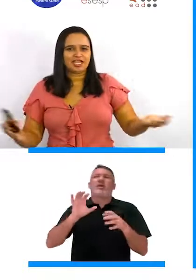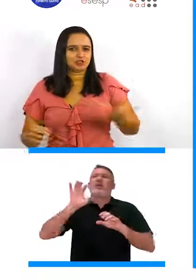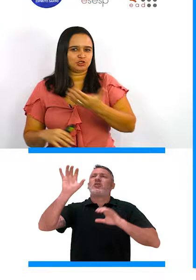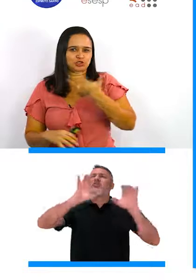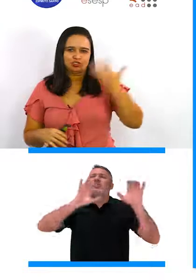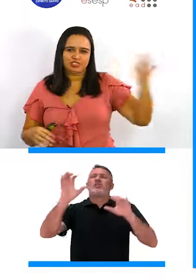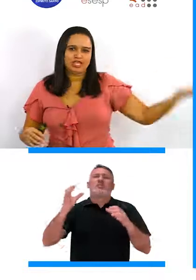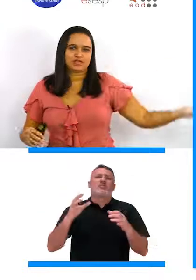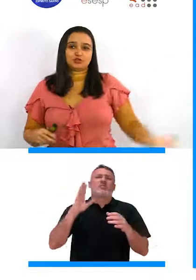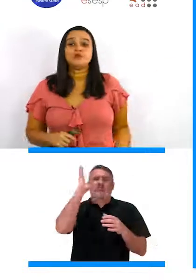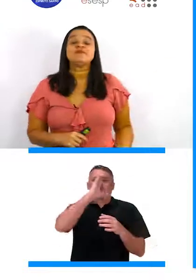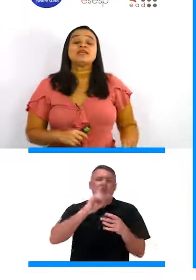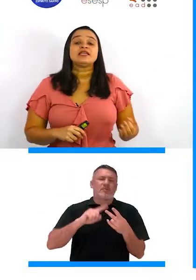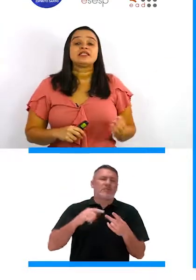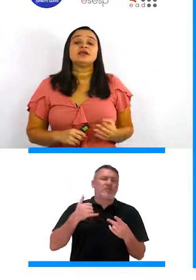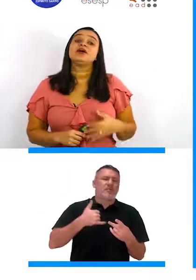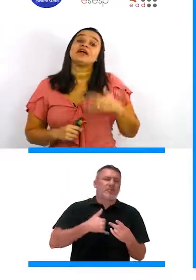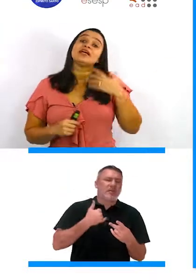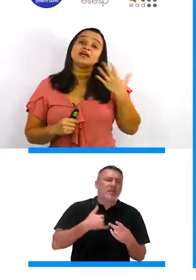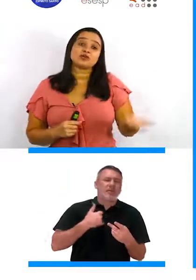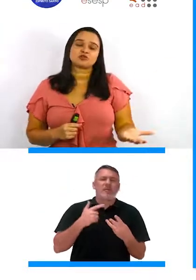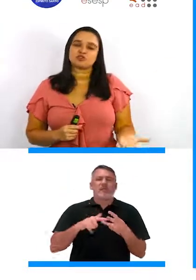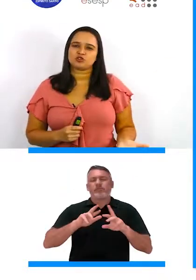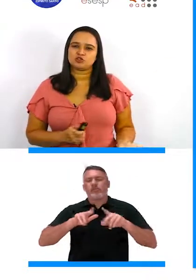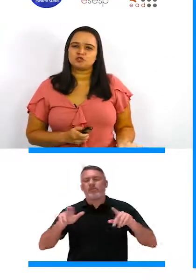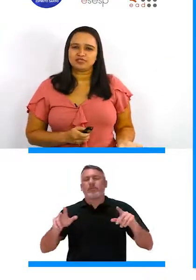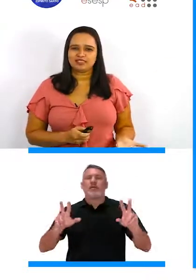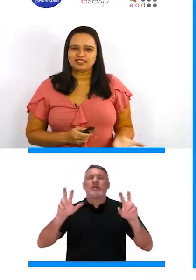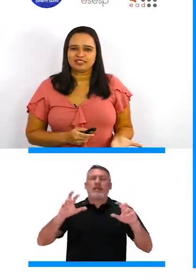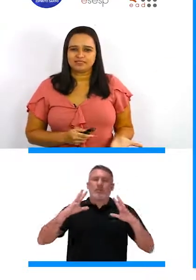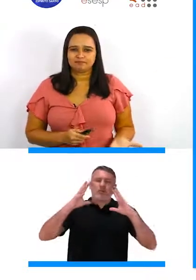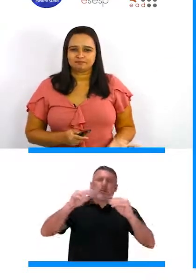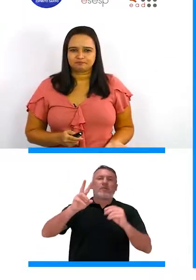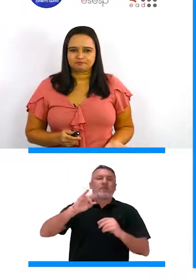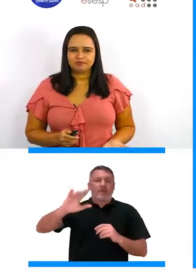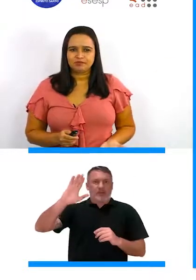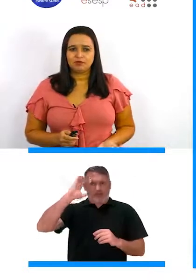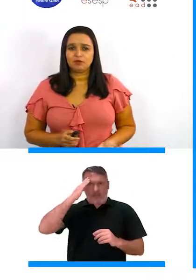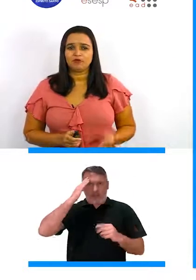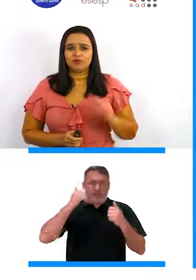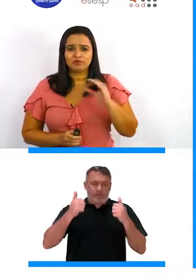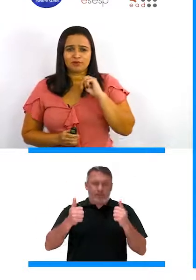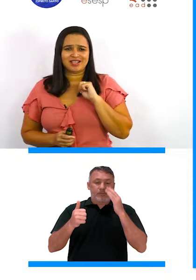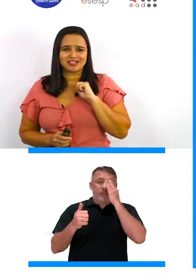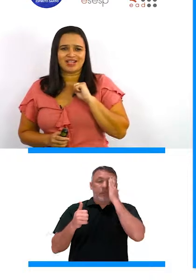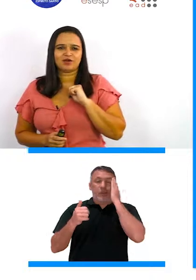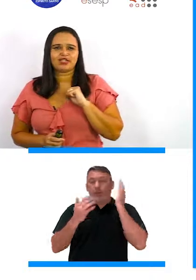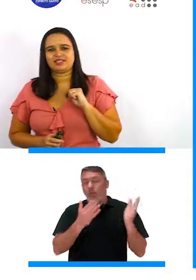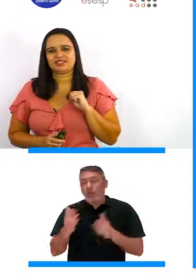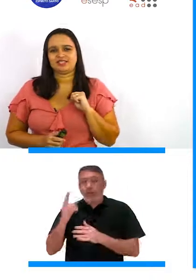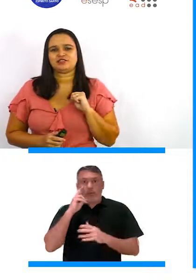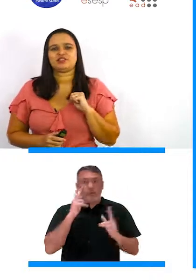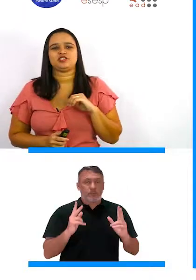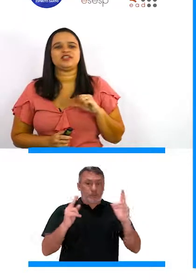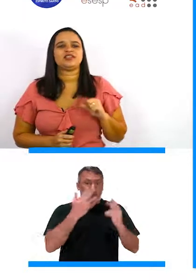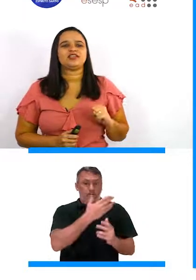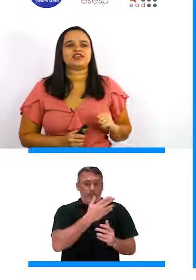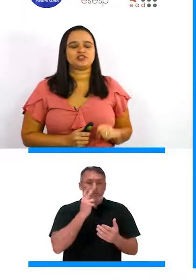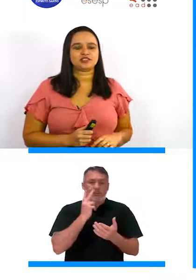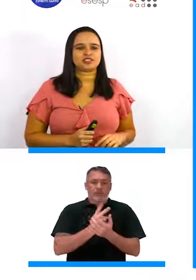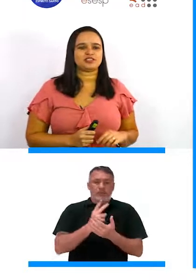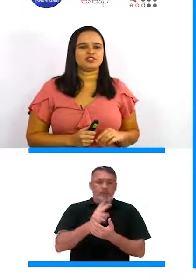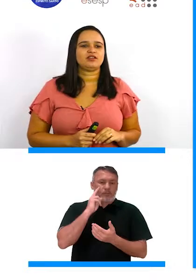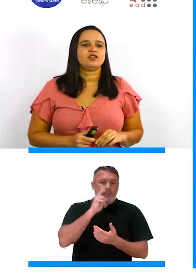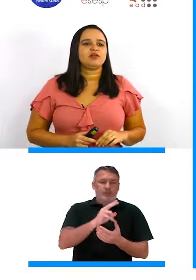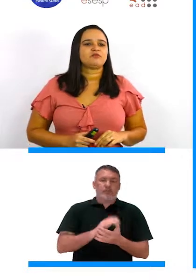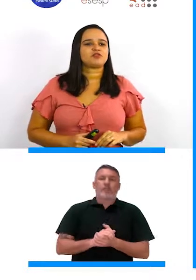de idade, de sexo. Então, é um assunto que todo mundo vai entender. Bom, vamos começar olhando essa tirinha aí